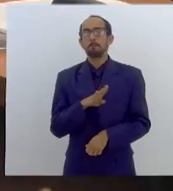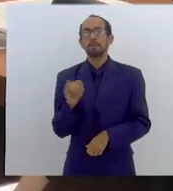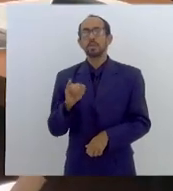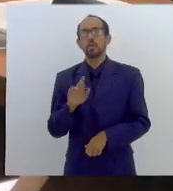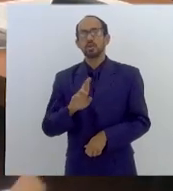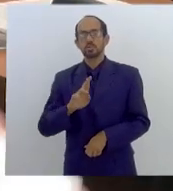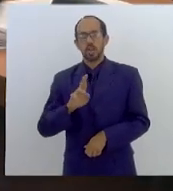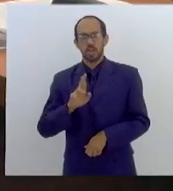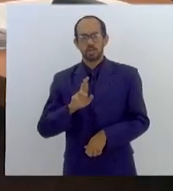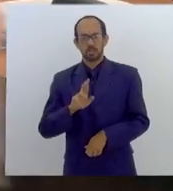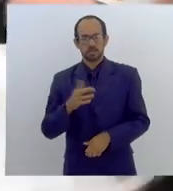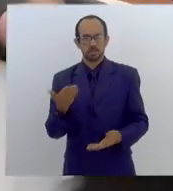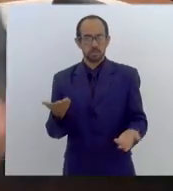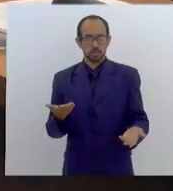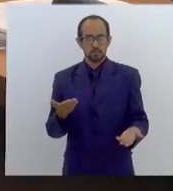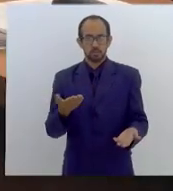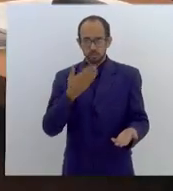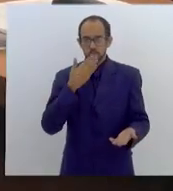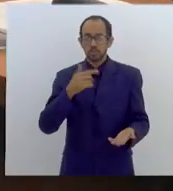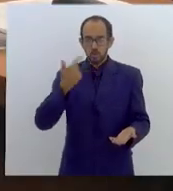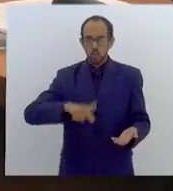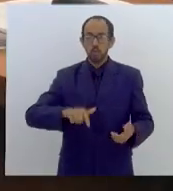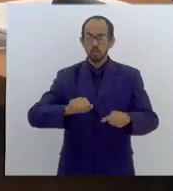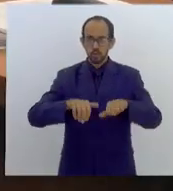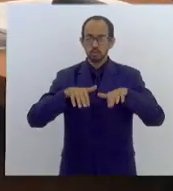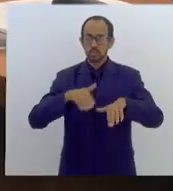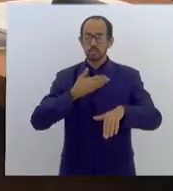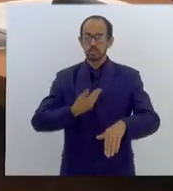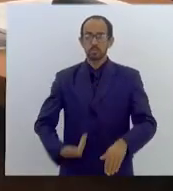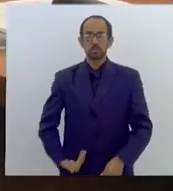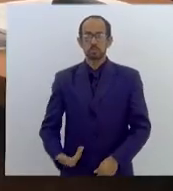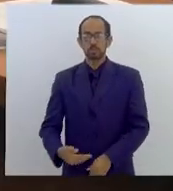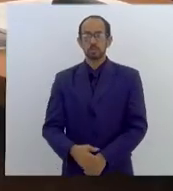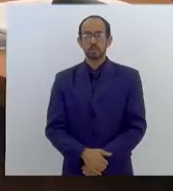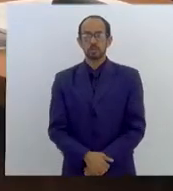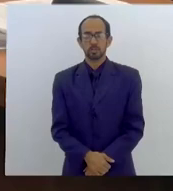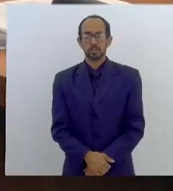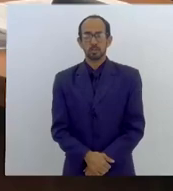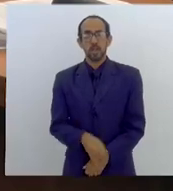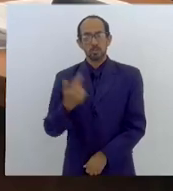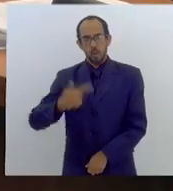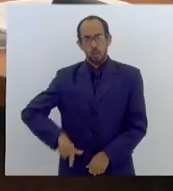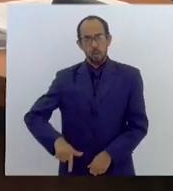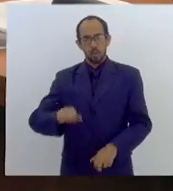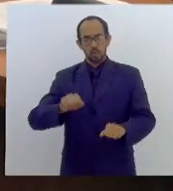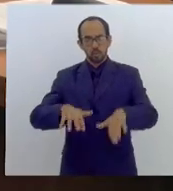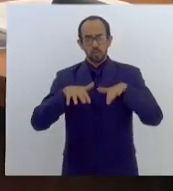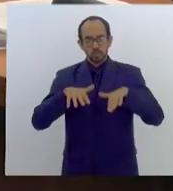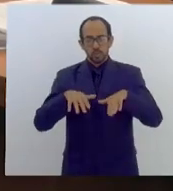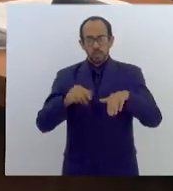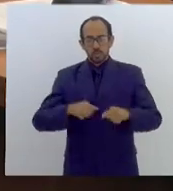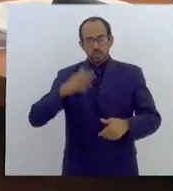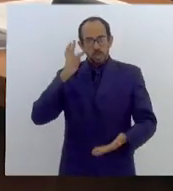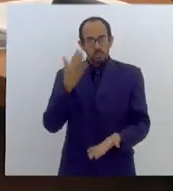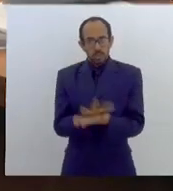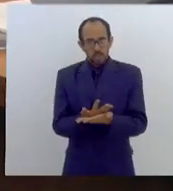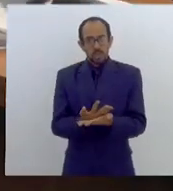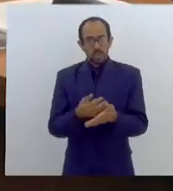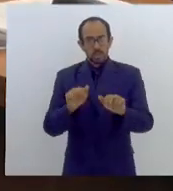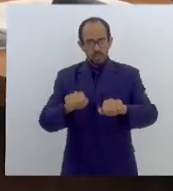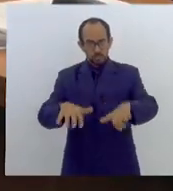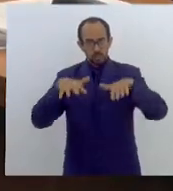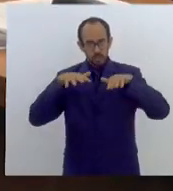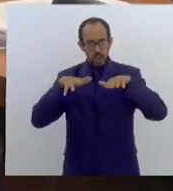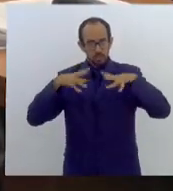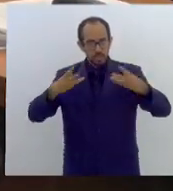reais, vamos convocar outra audiência pública. Essa outra audiência pública, eu tenho certeza que esse plenário vai